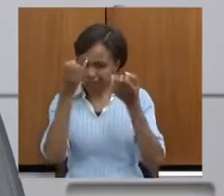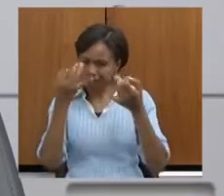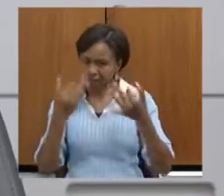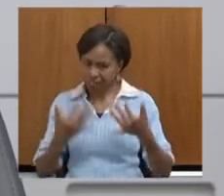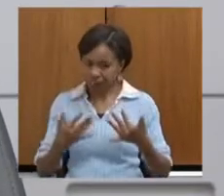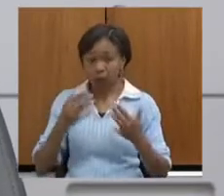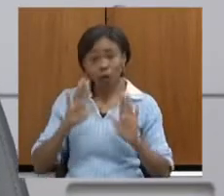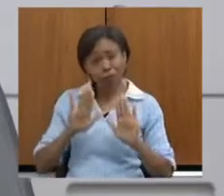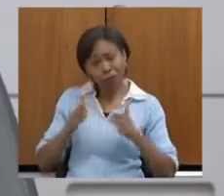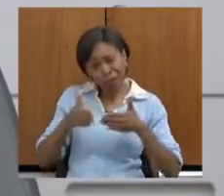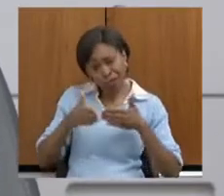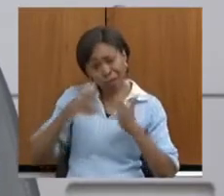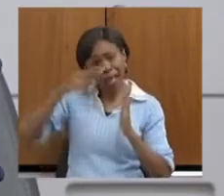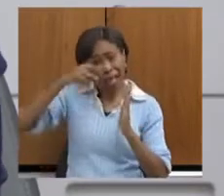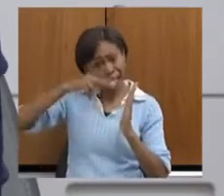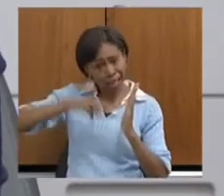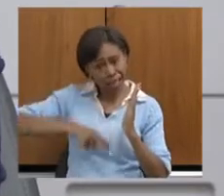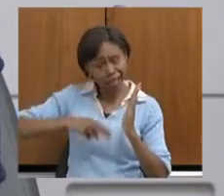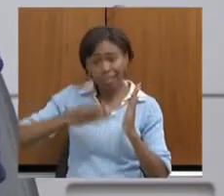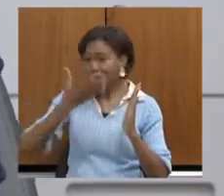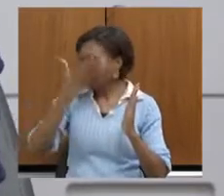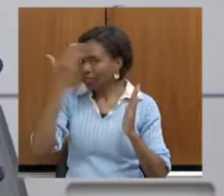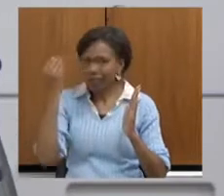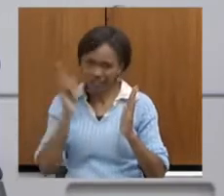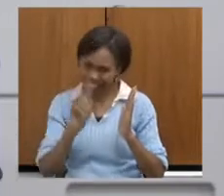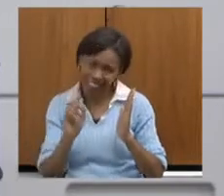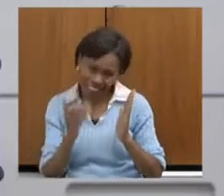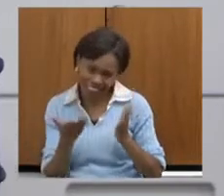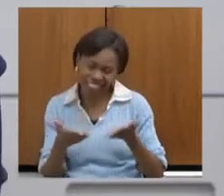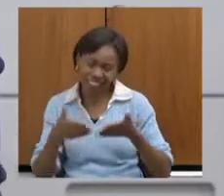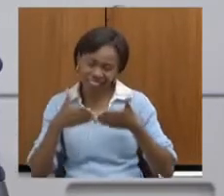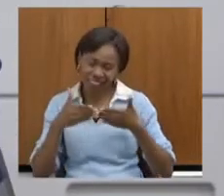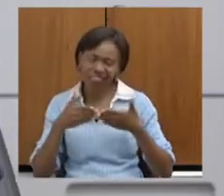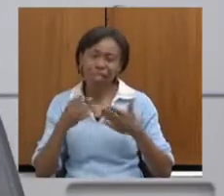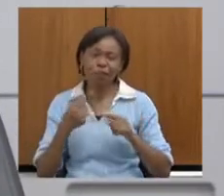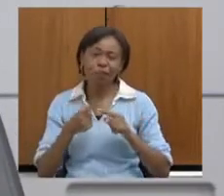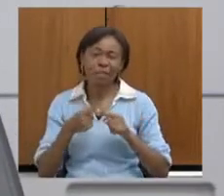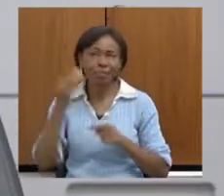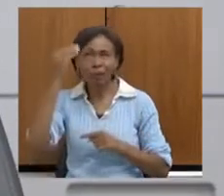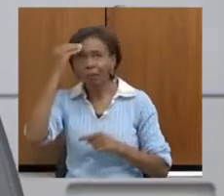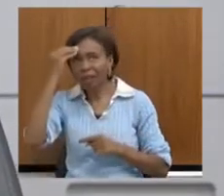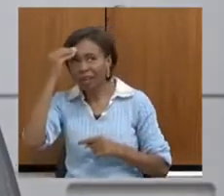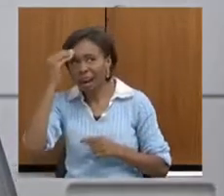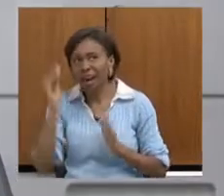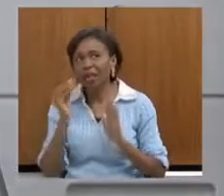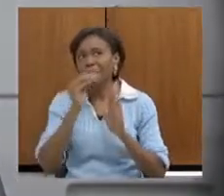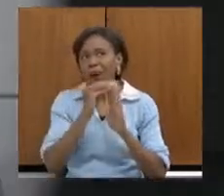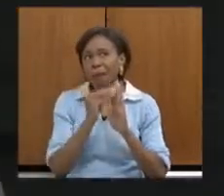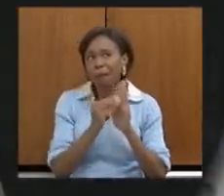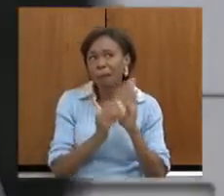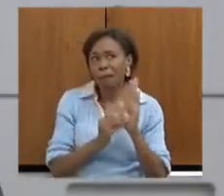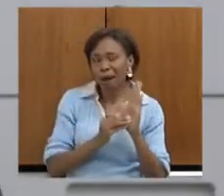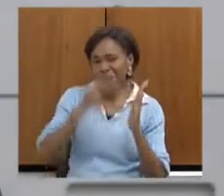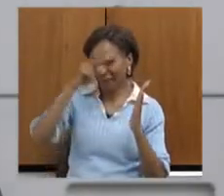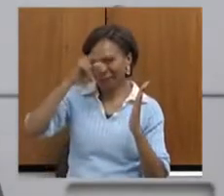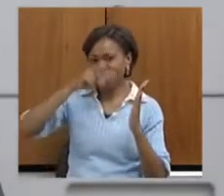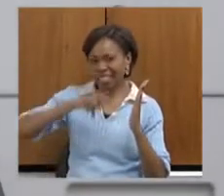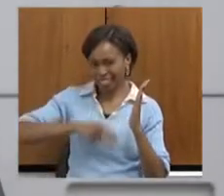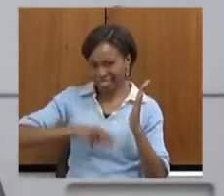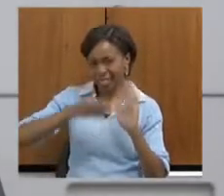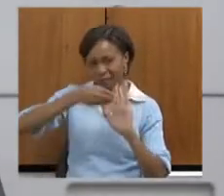ler porque eu não quero esquecer as coisas que eu tinha né memorizado aqui para falar nessa oportunidade